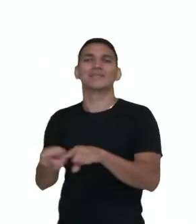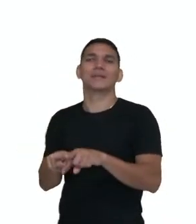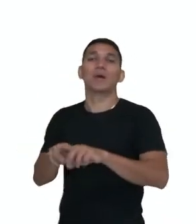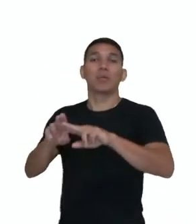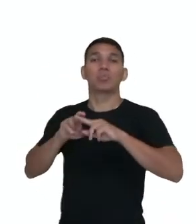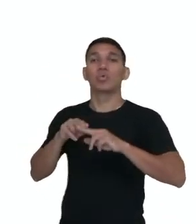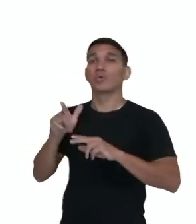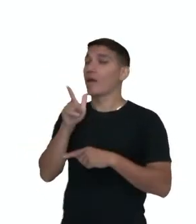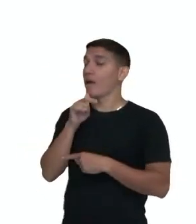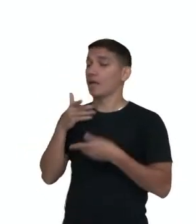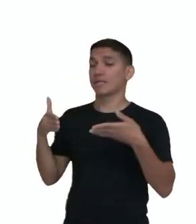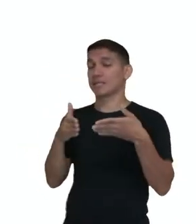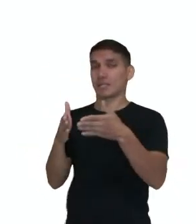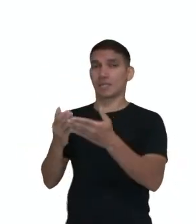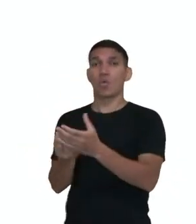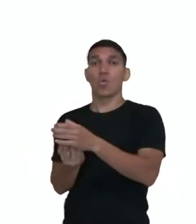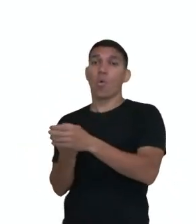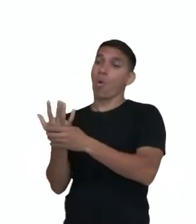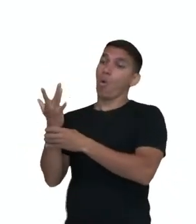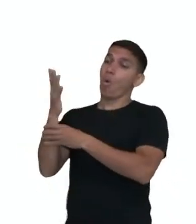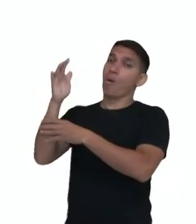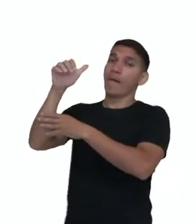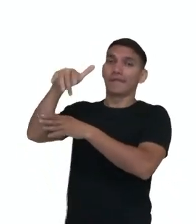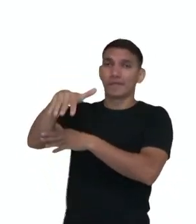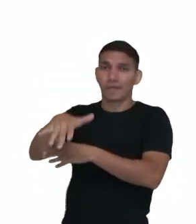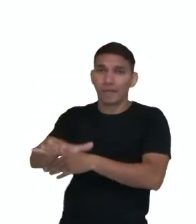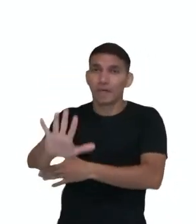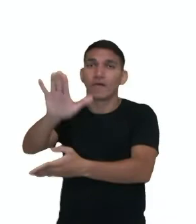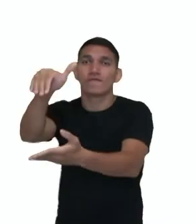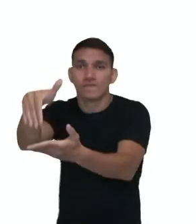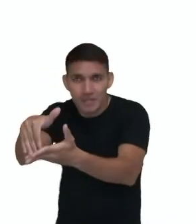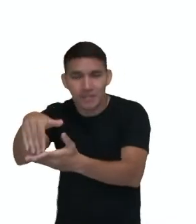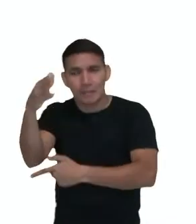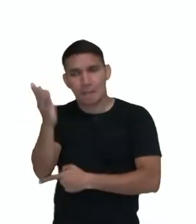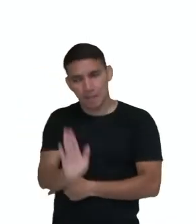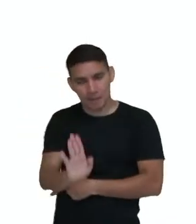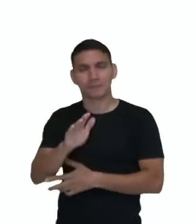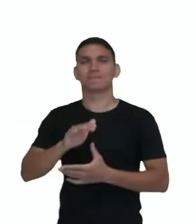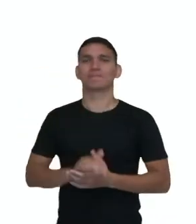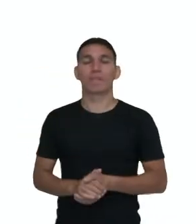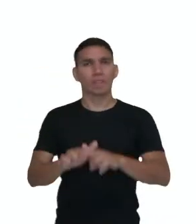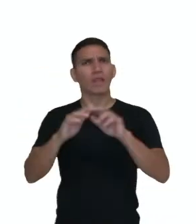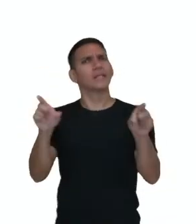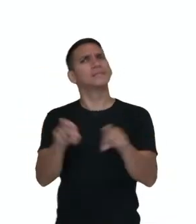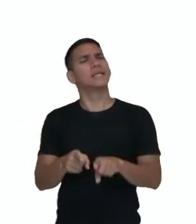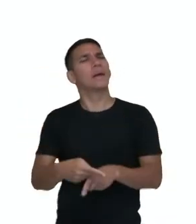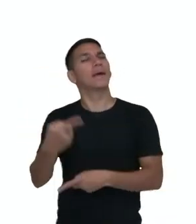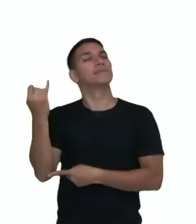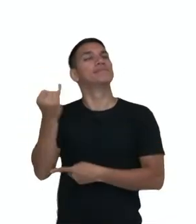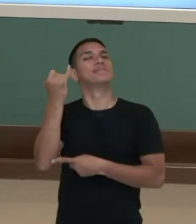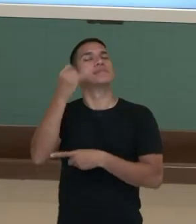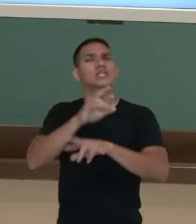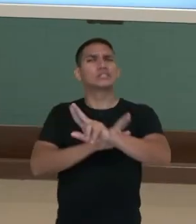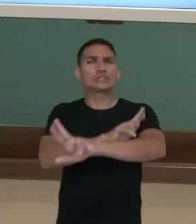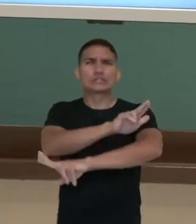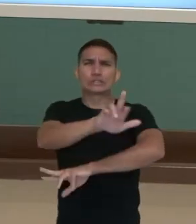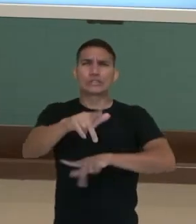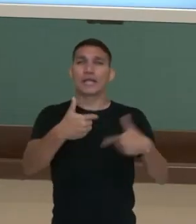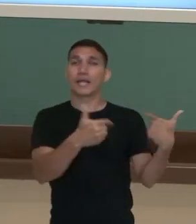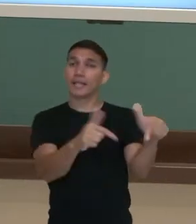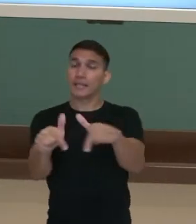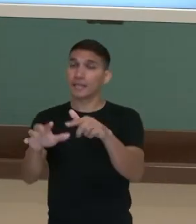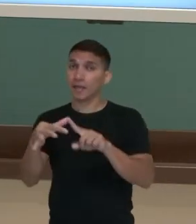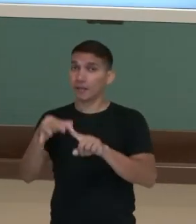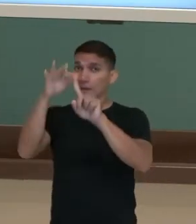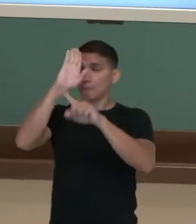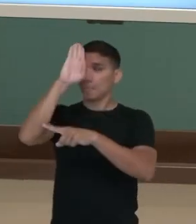rios dessa bacia nascem e terminam em território brasileiro. Também é importante para diferentes atividades, com destaque ali